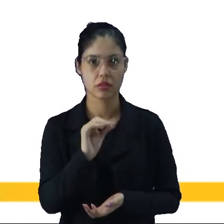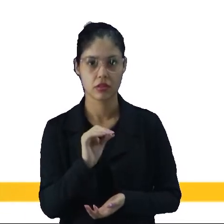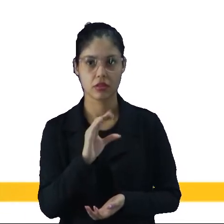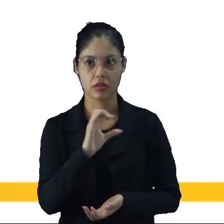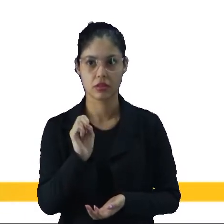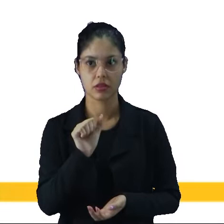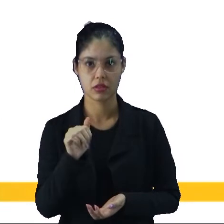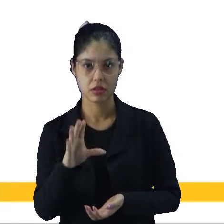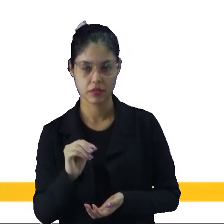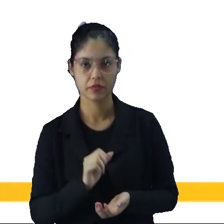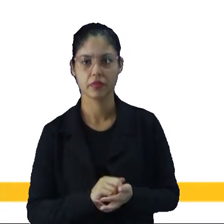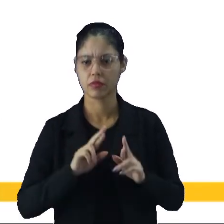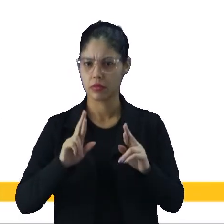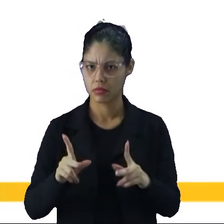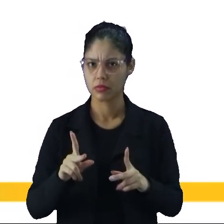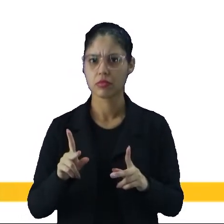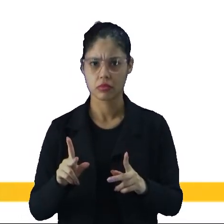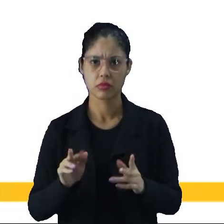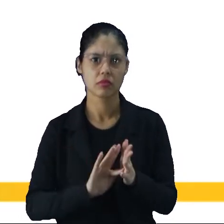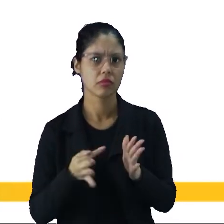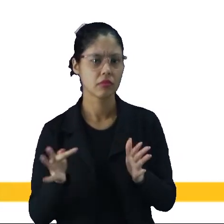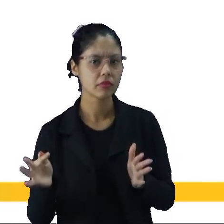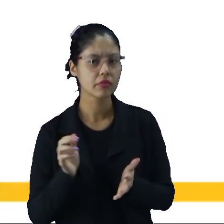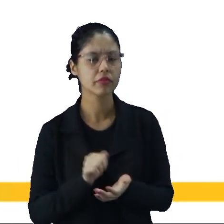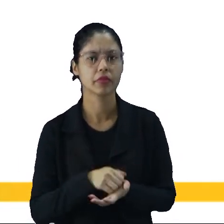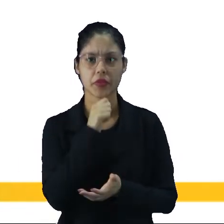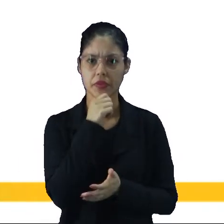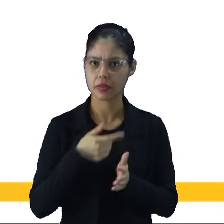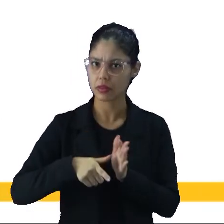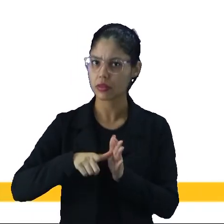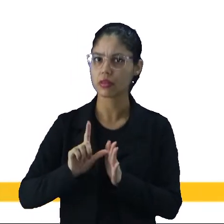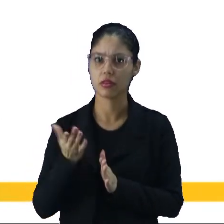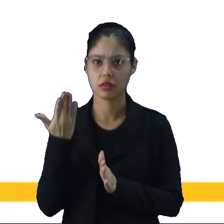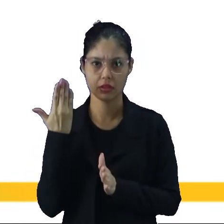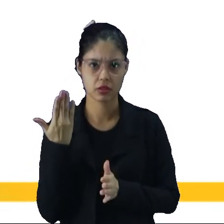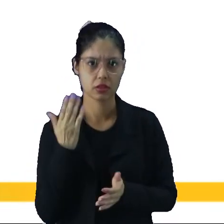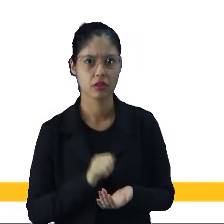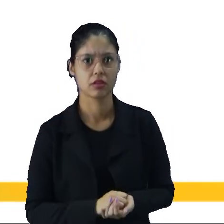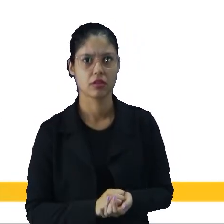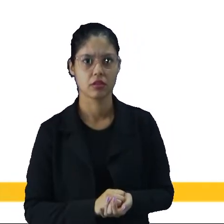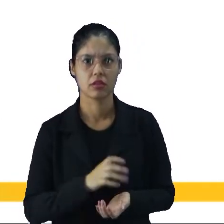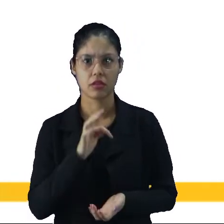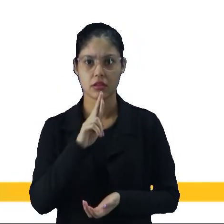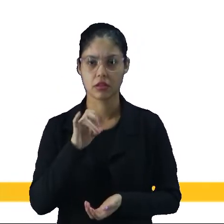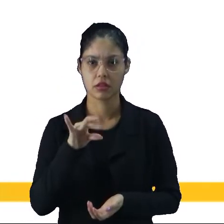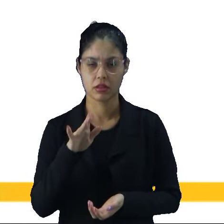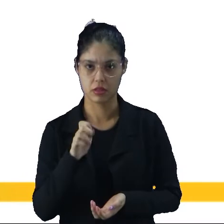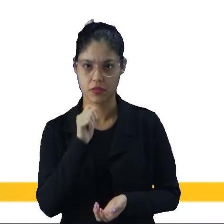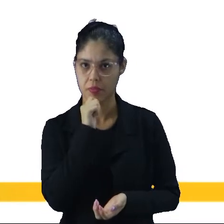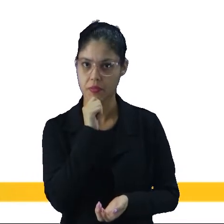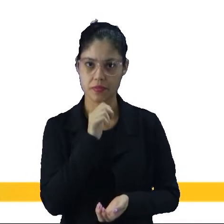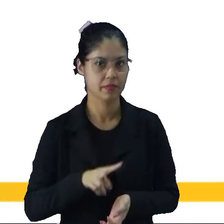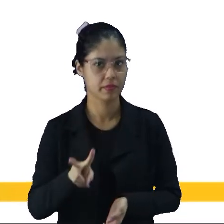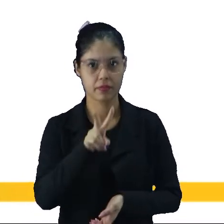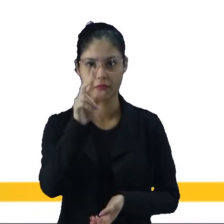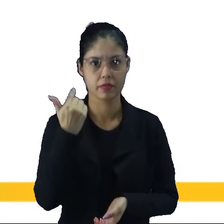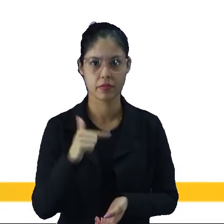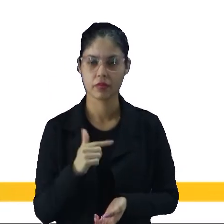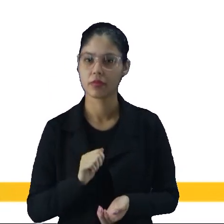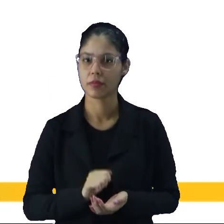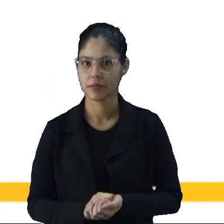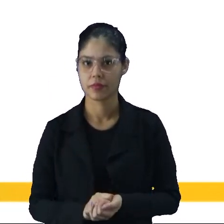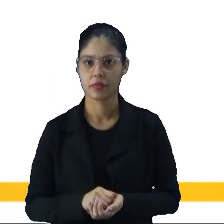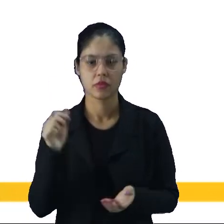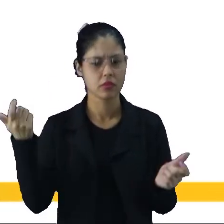cosseno. Diferentemente das duas funções trigonométricas anteriores, a função tangente não possui valor de máximo nem valor